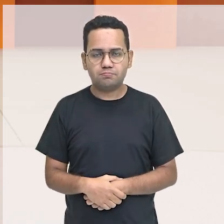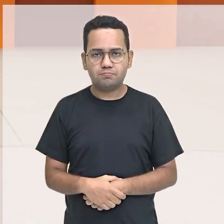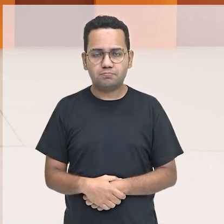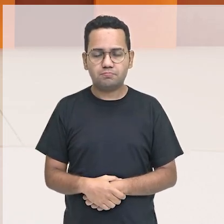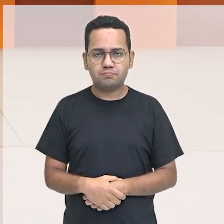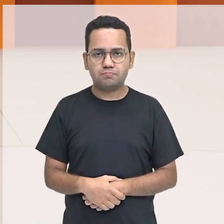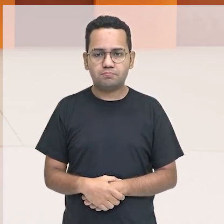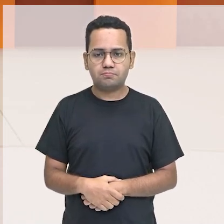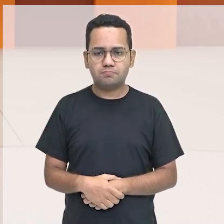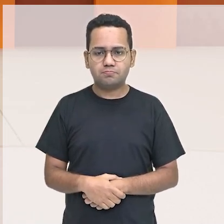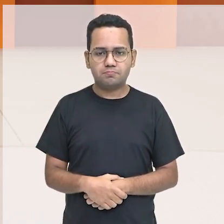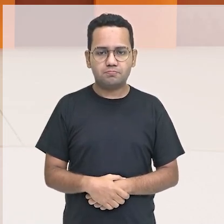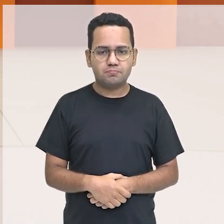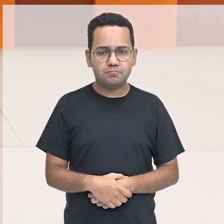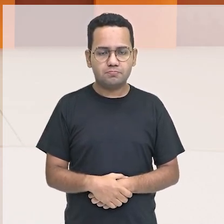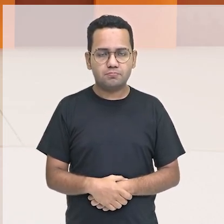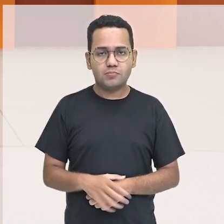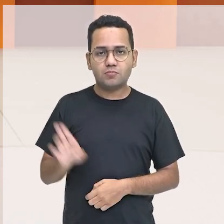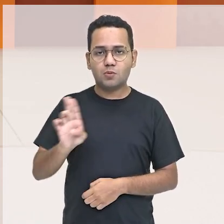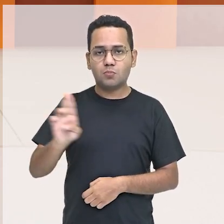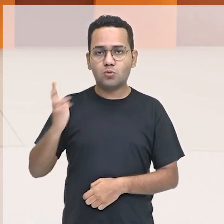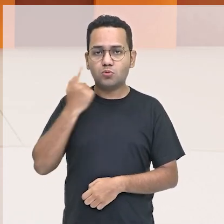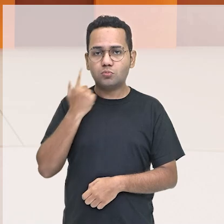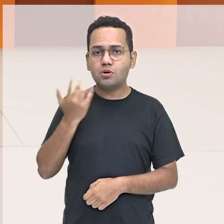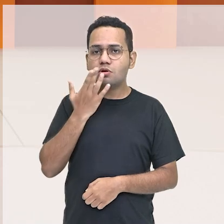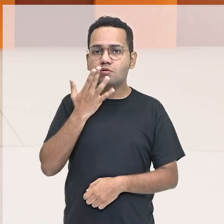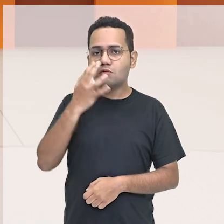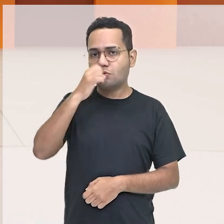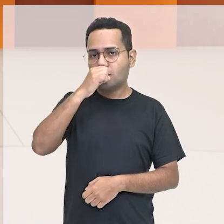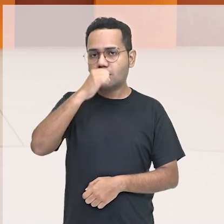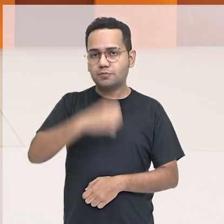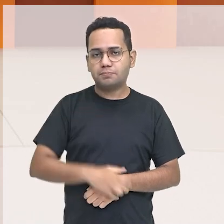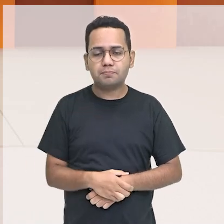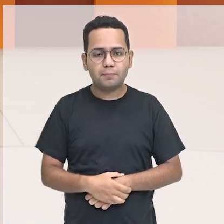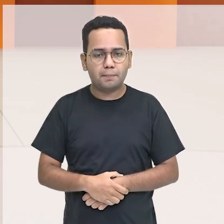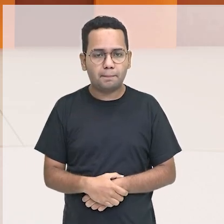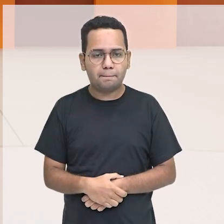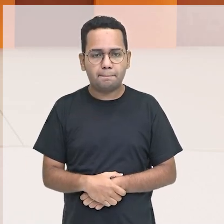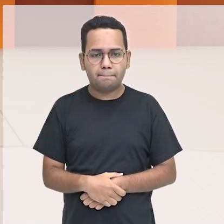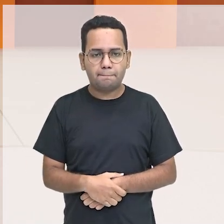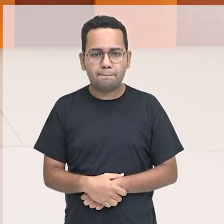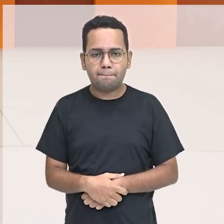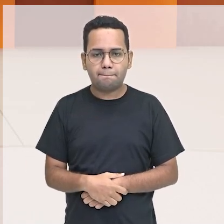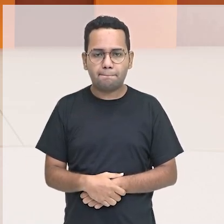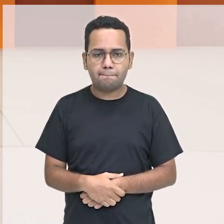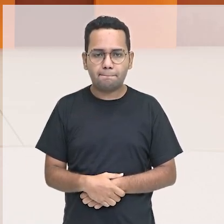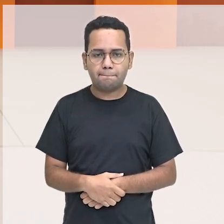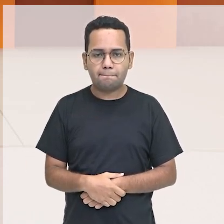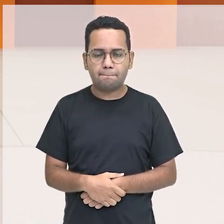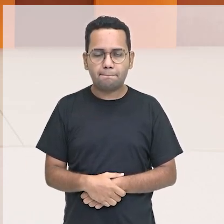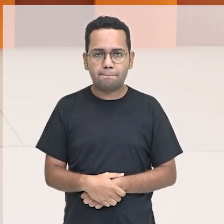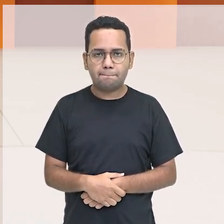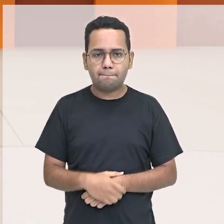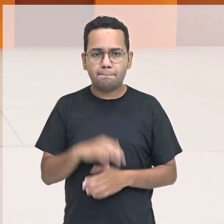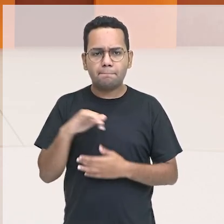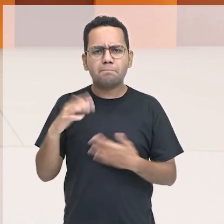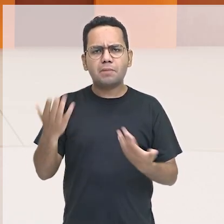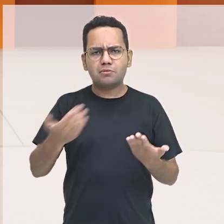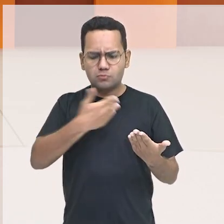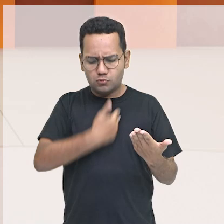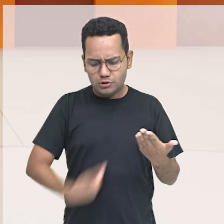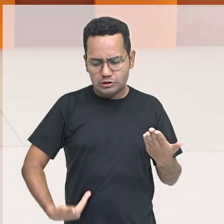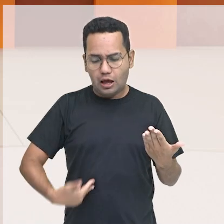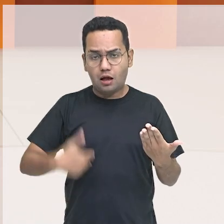aparelhos repressivos e de Estado. Então, o Estado é um desses aparelhos repressivos, porque ele